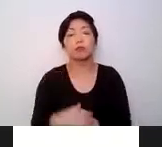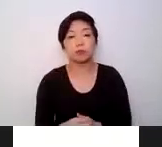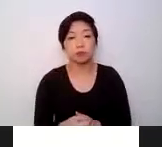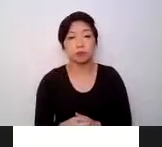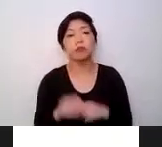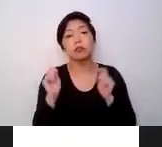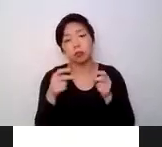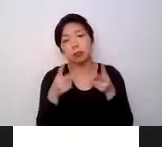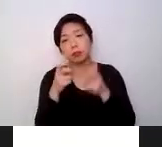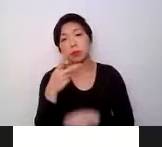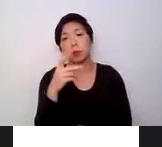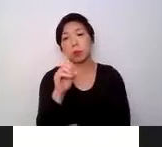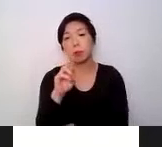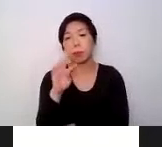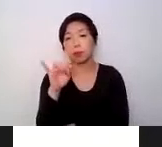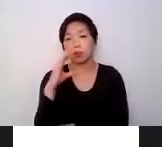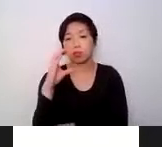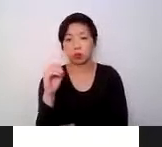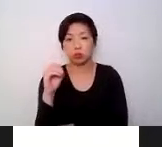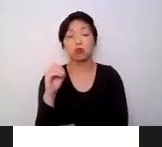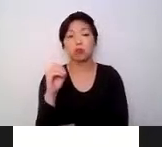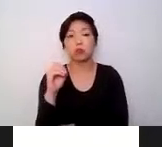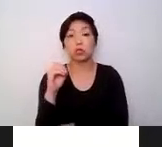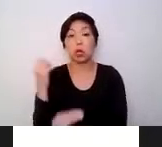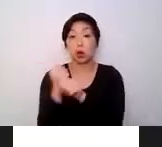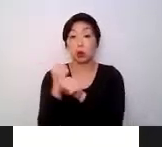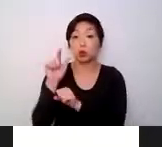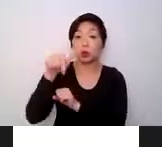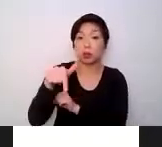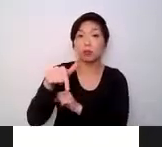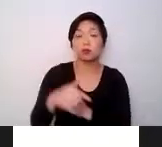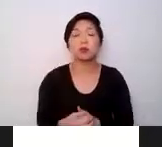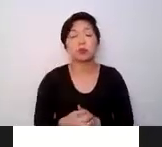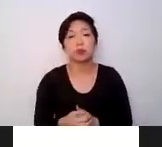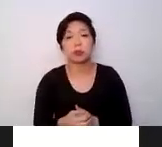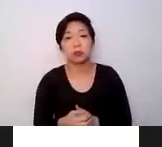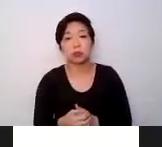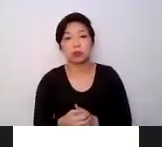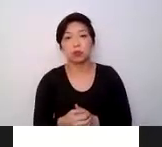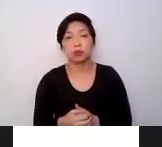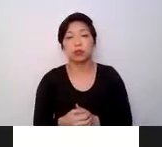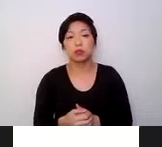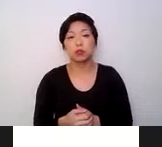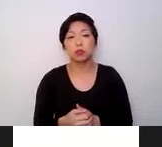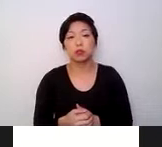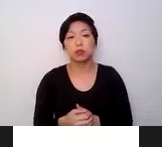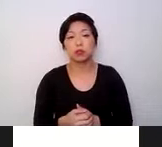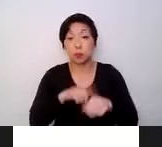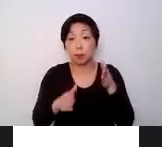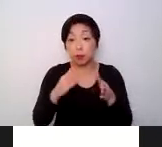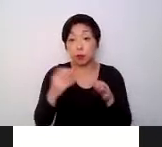que eu vou falar mais adiante, que foi construído depois da biblioteca. Novamente, a gente percebe o quanto nesse período de